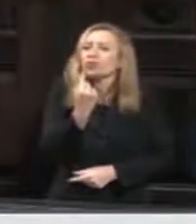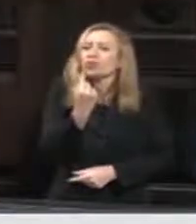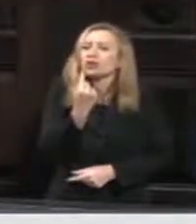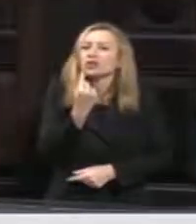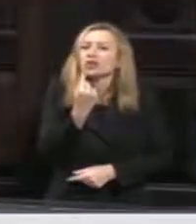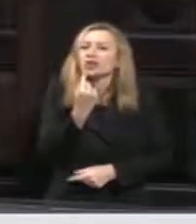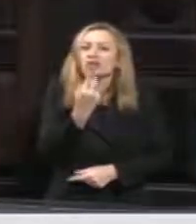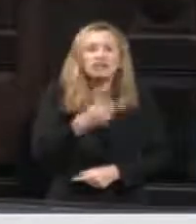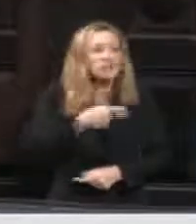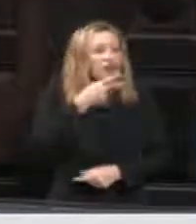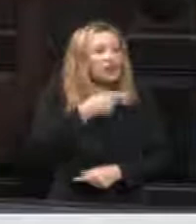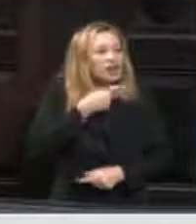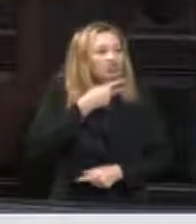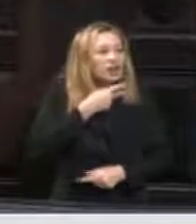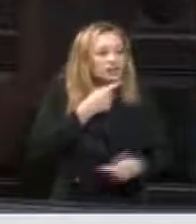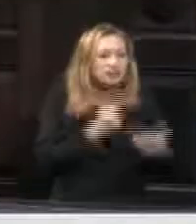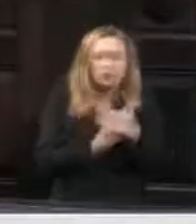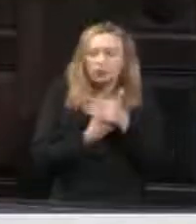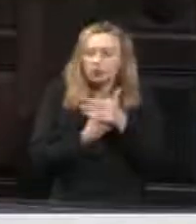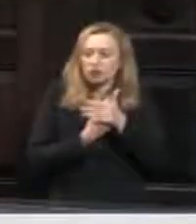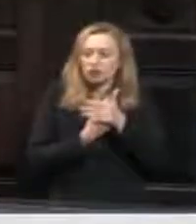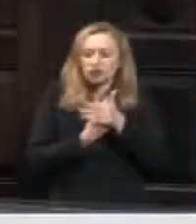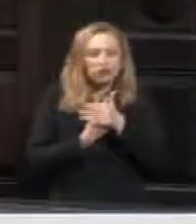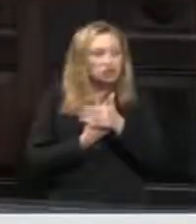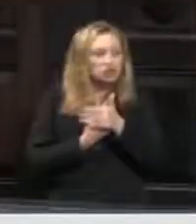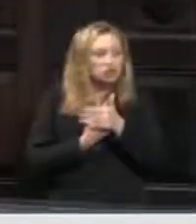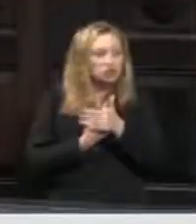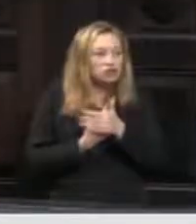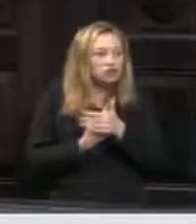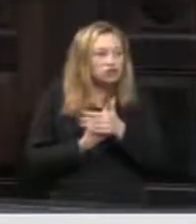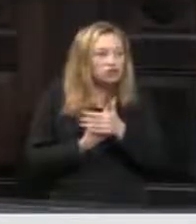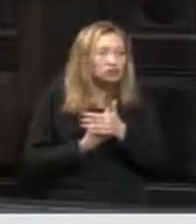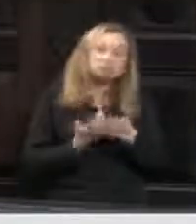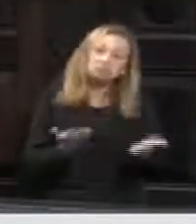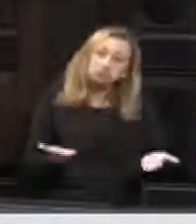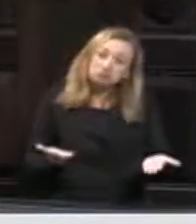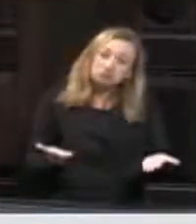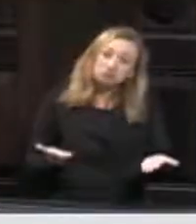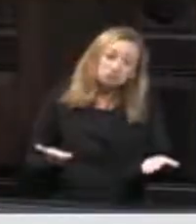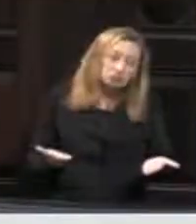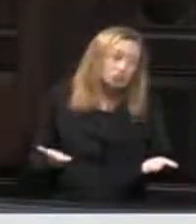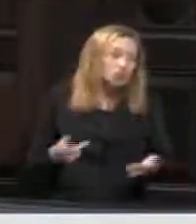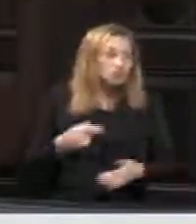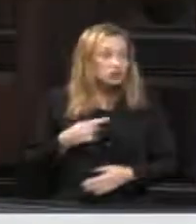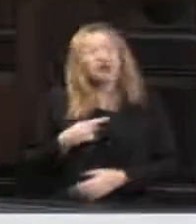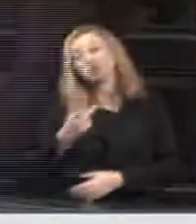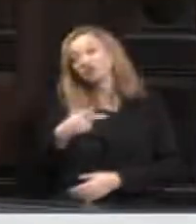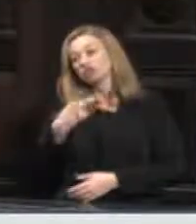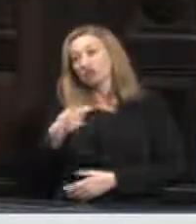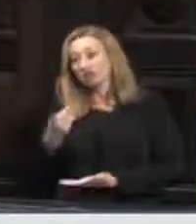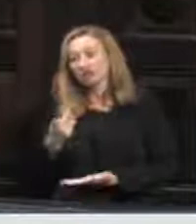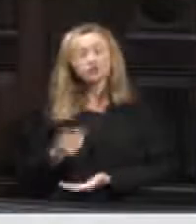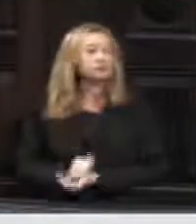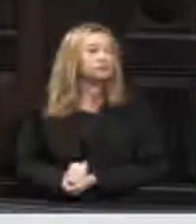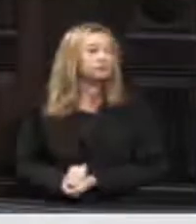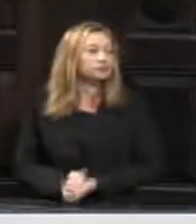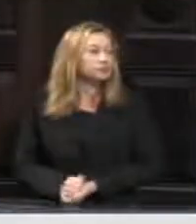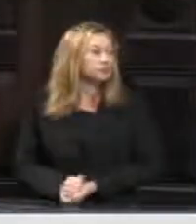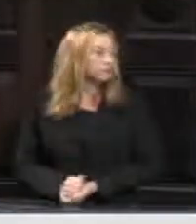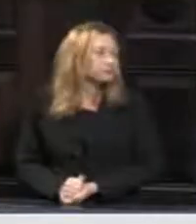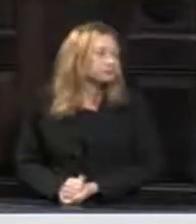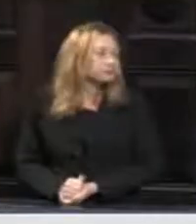levantasse para fazer a defesa, porque era um governo já liquidado. Então, estou fazendo a intervenção